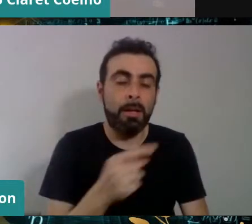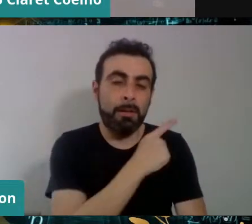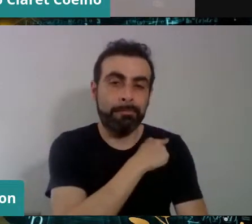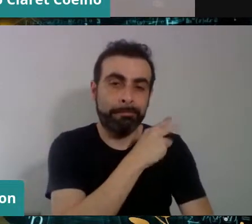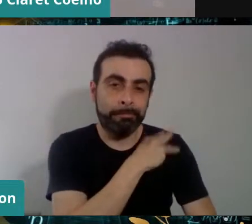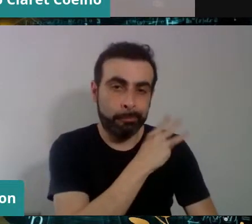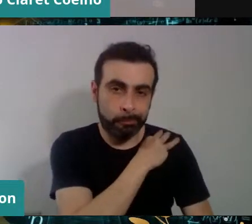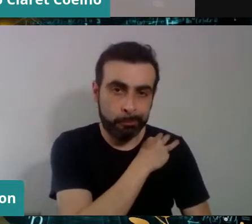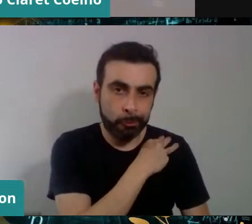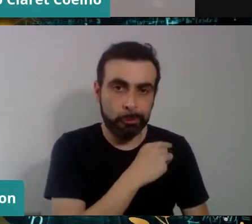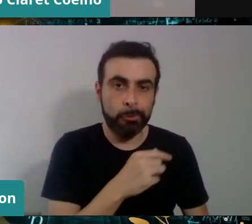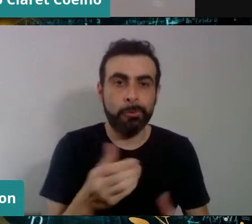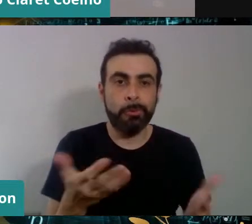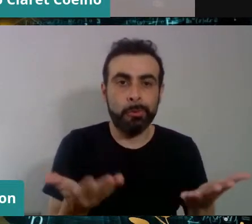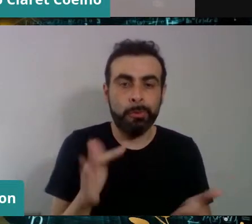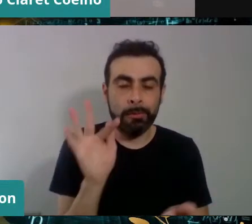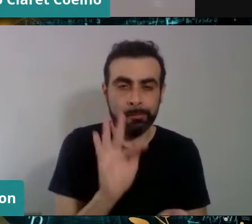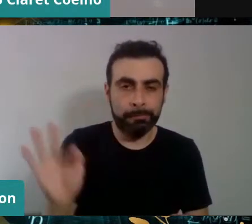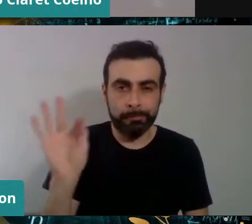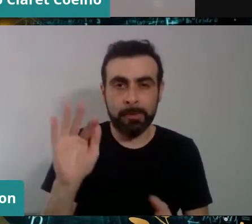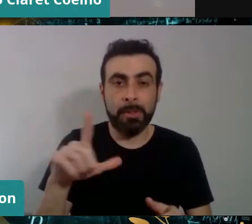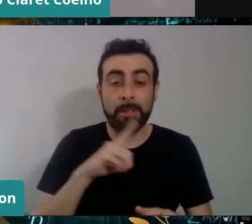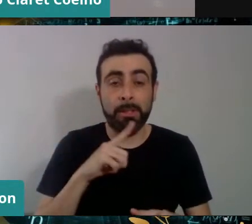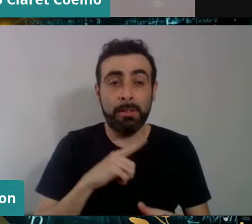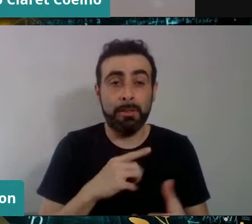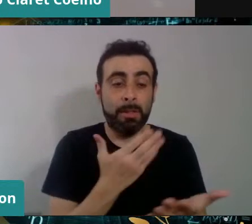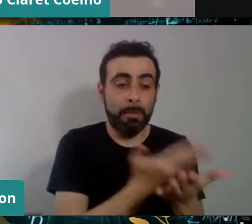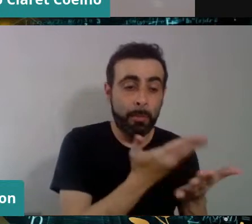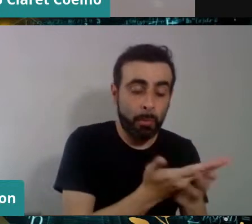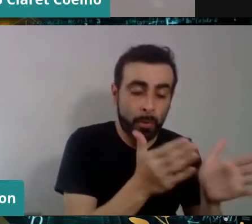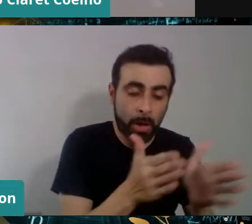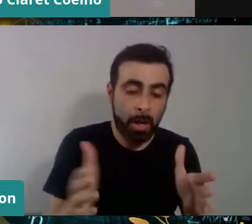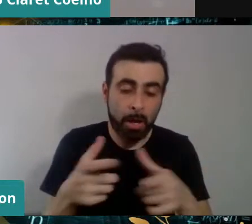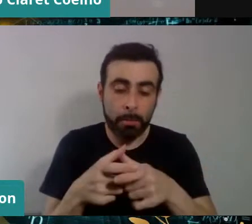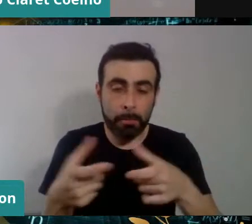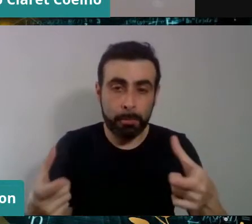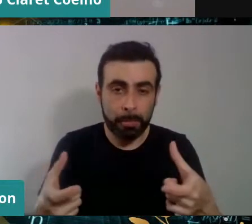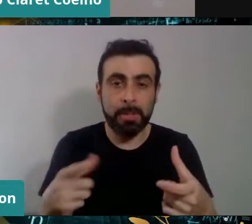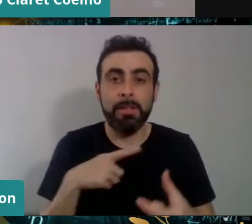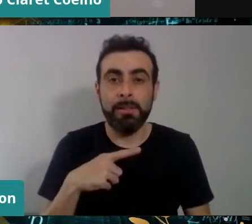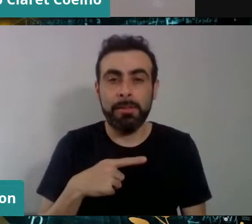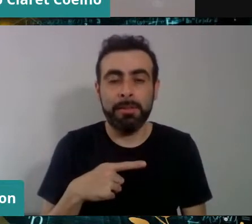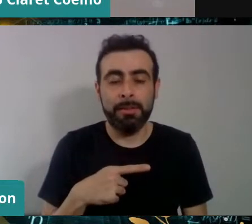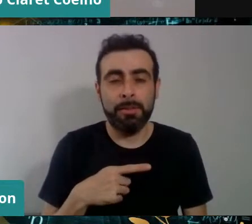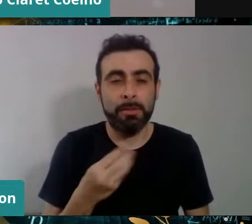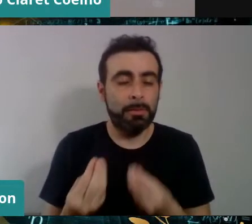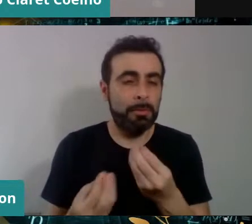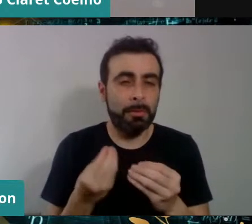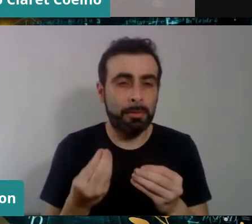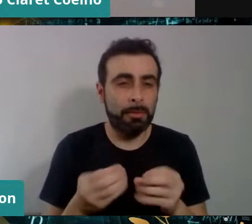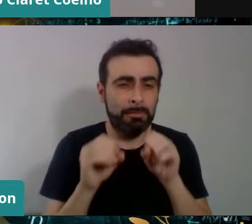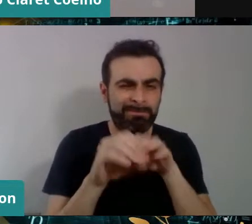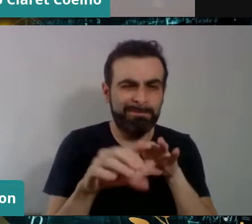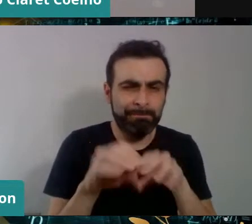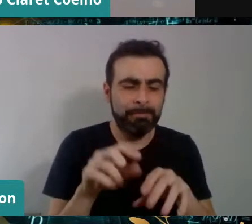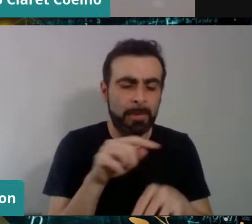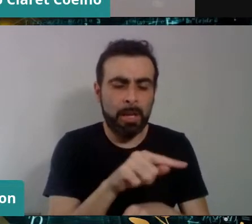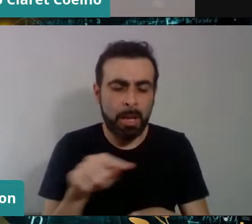boa parte das aulas que eram ministradas, elas eram ministradas